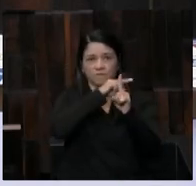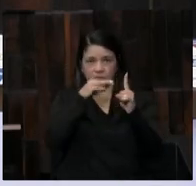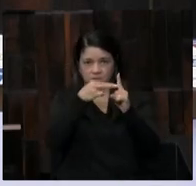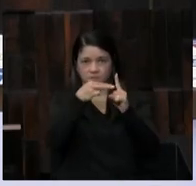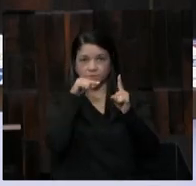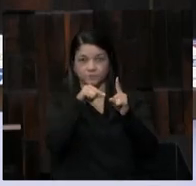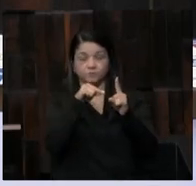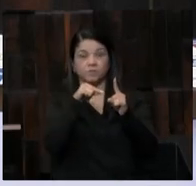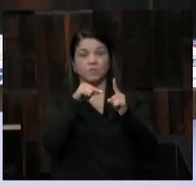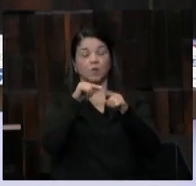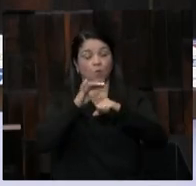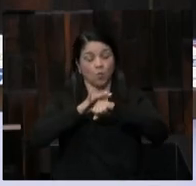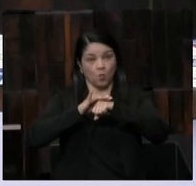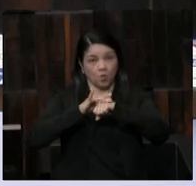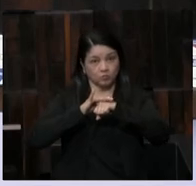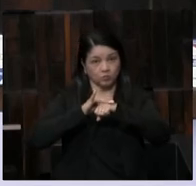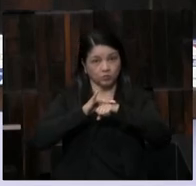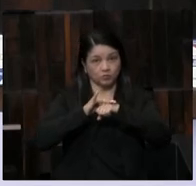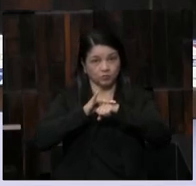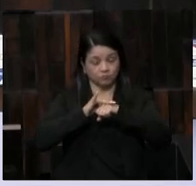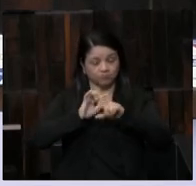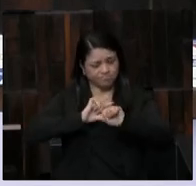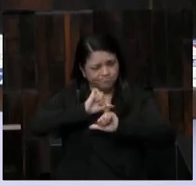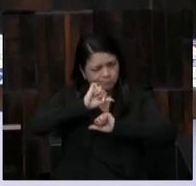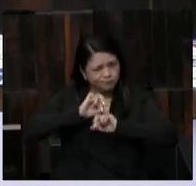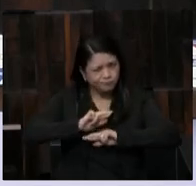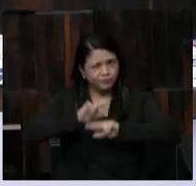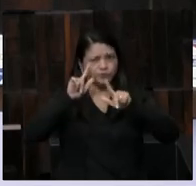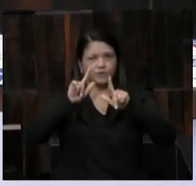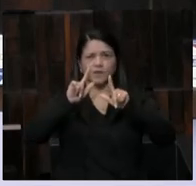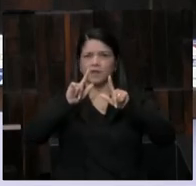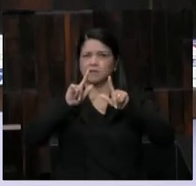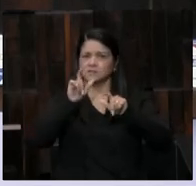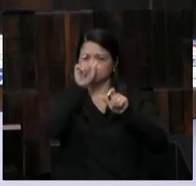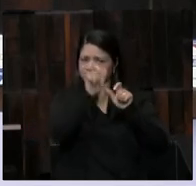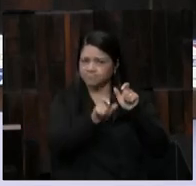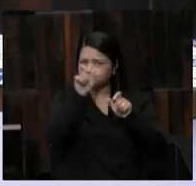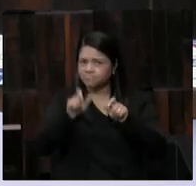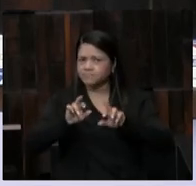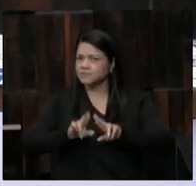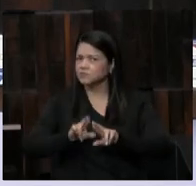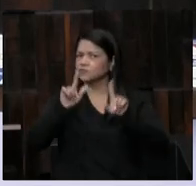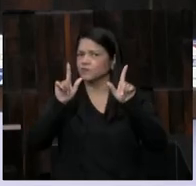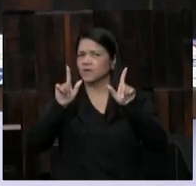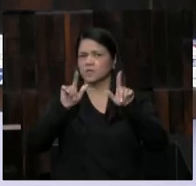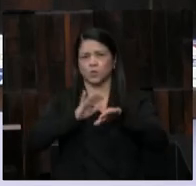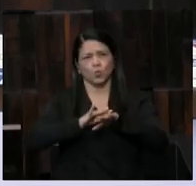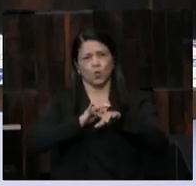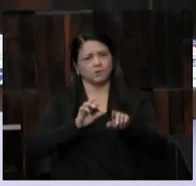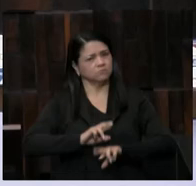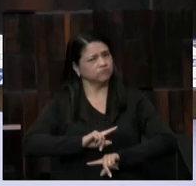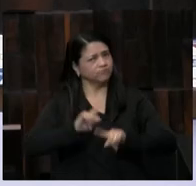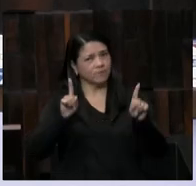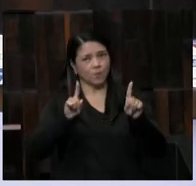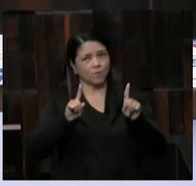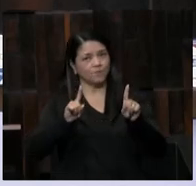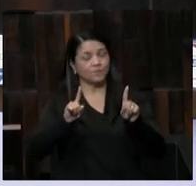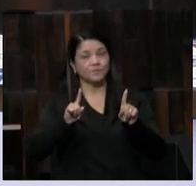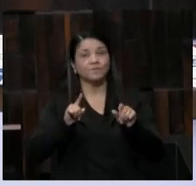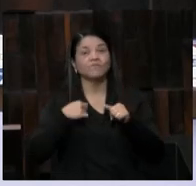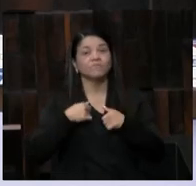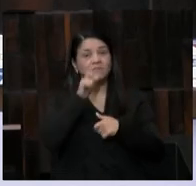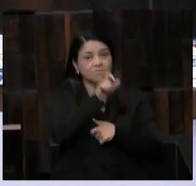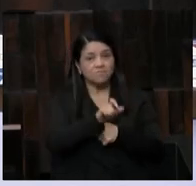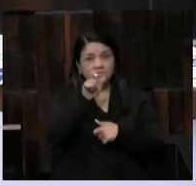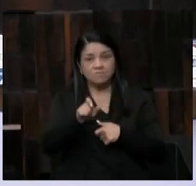autismo de doença para a diferença. Assegurar que as pessoas com autismo não são doentes, mas sim que